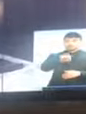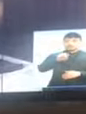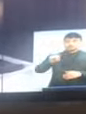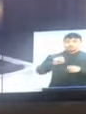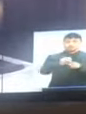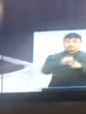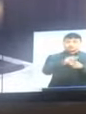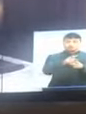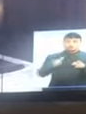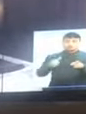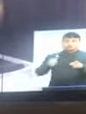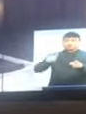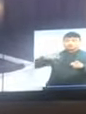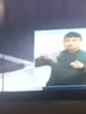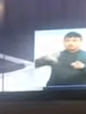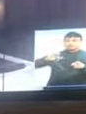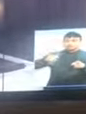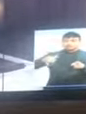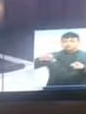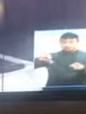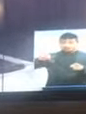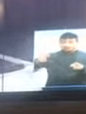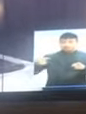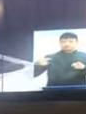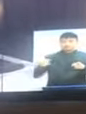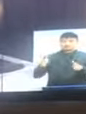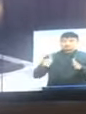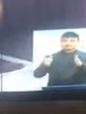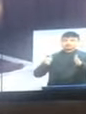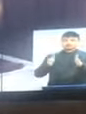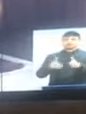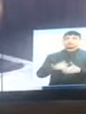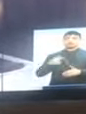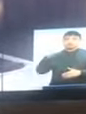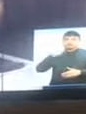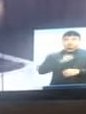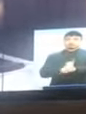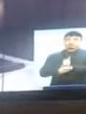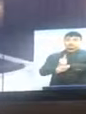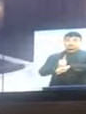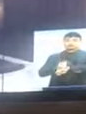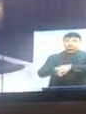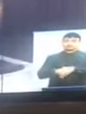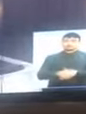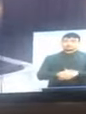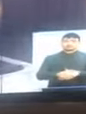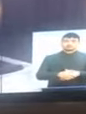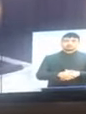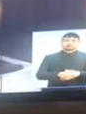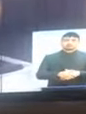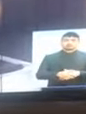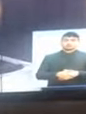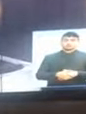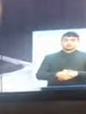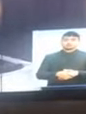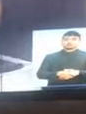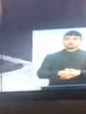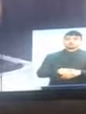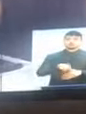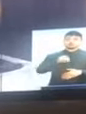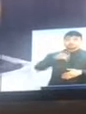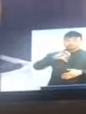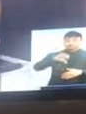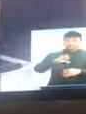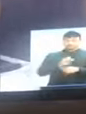88 a 92. Foi eleito em 88 e assumiu de 89 a